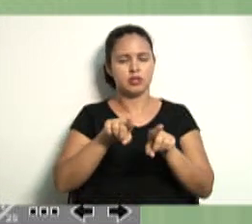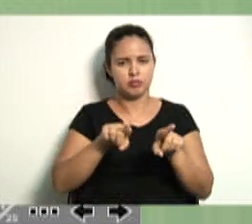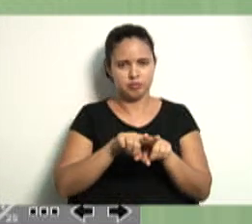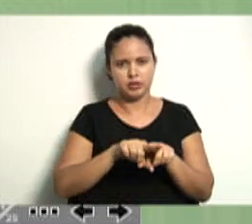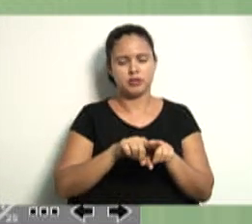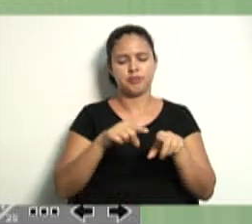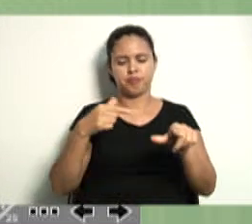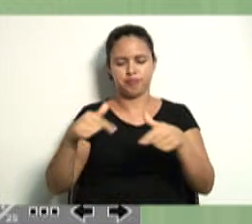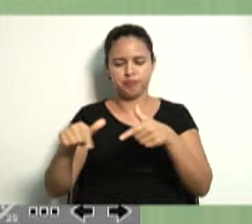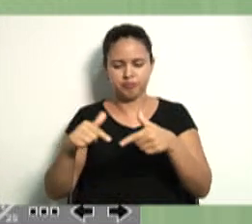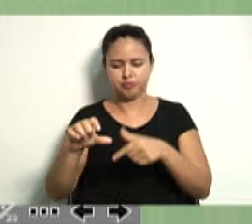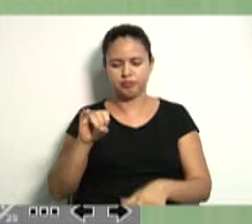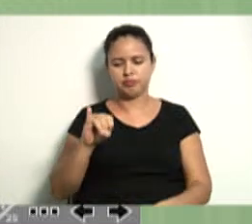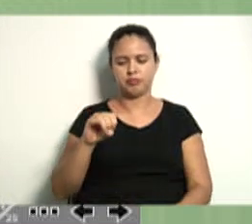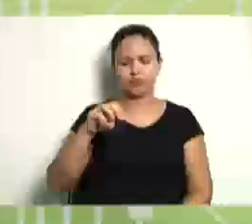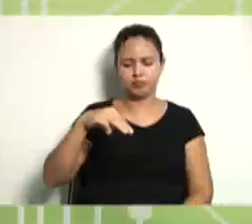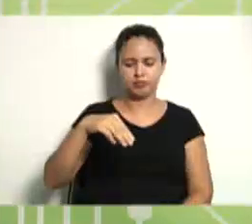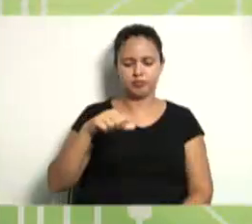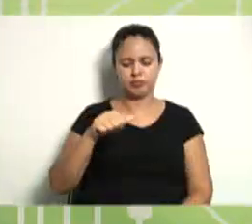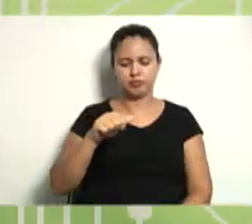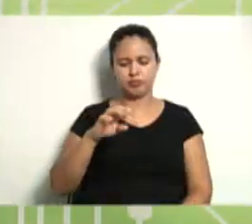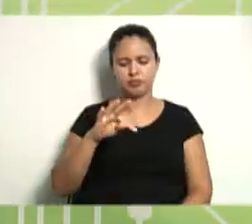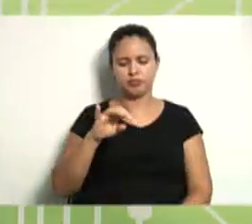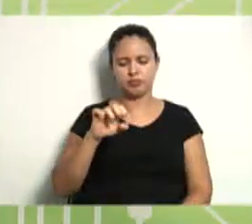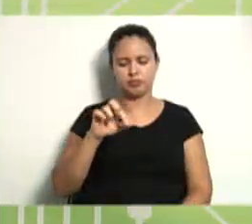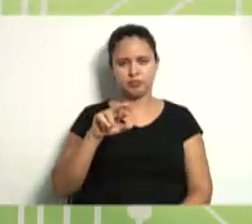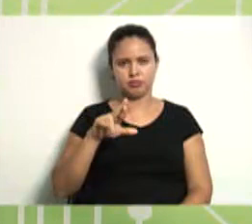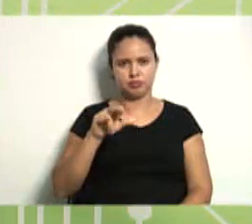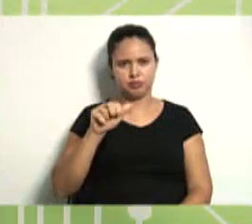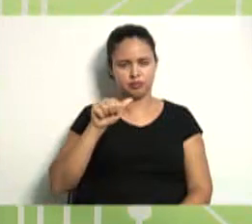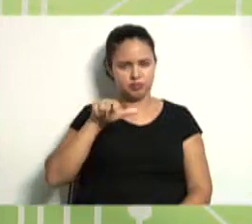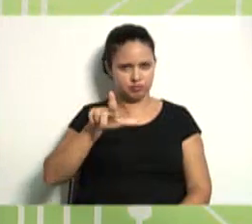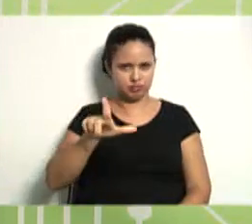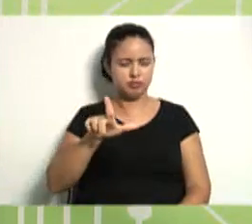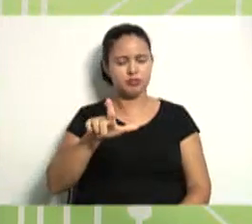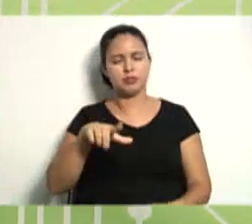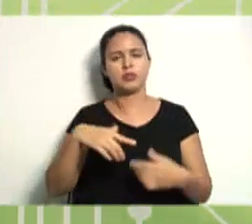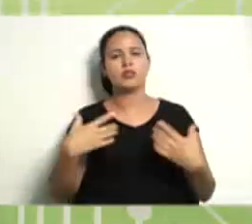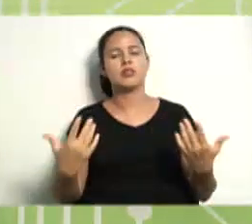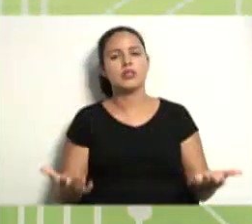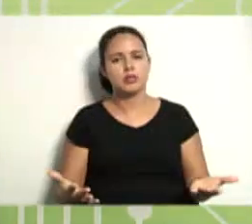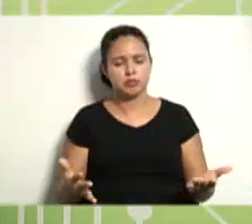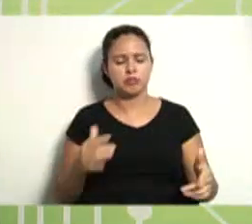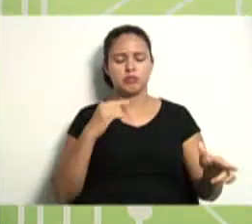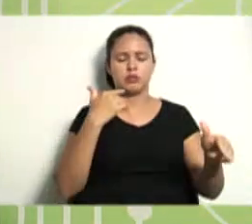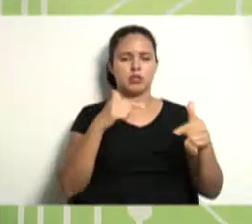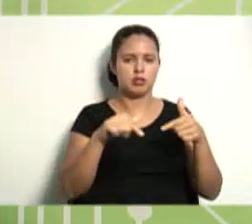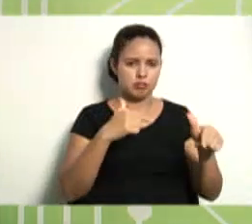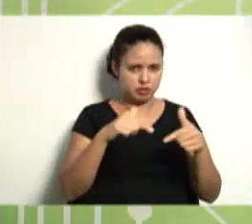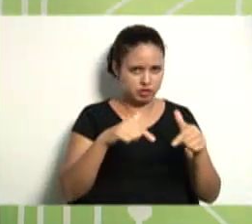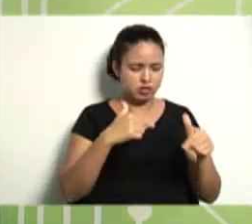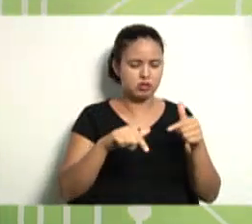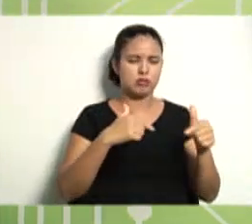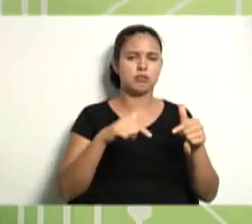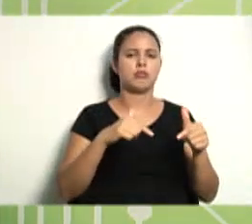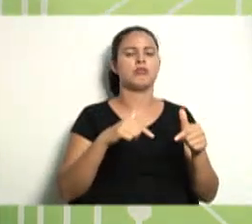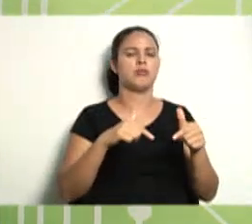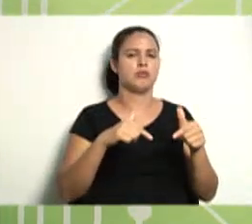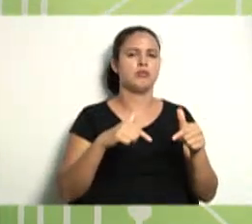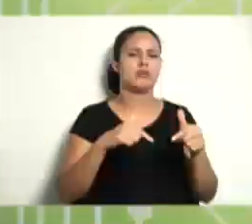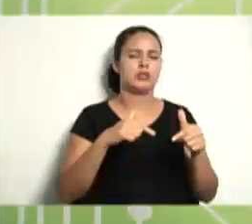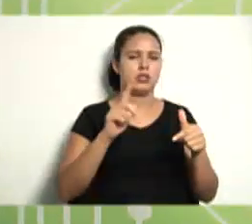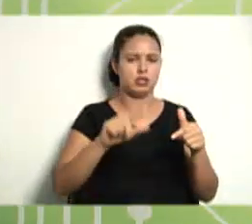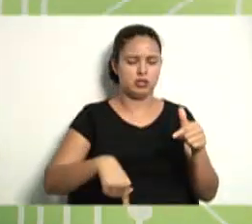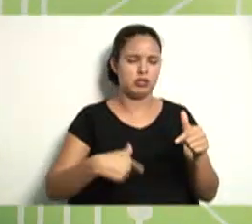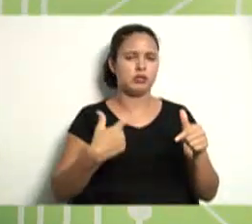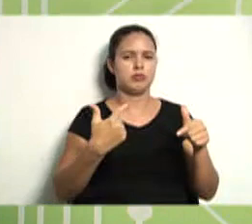Então, gente, olha só, o fato do trabalho ser um paradoxo é aquilo que eu já havia explicado. Acabei